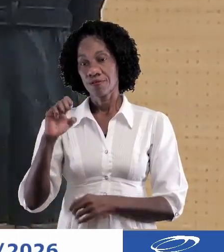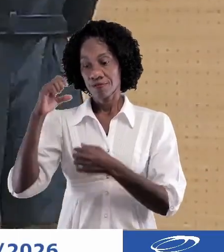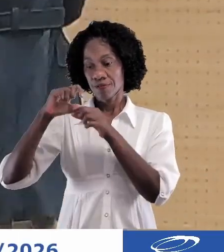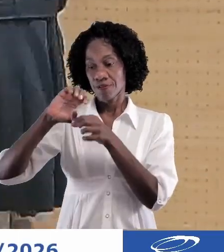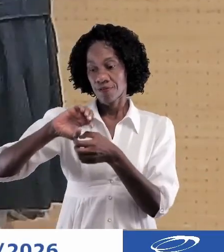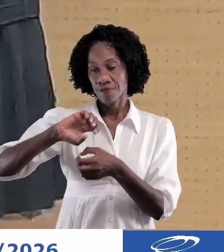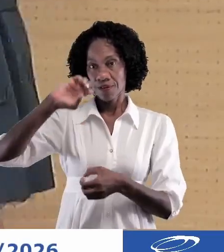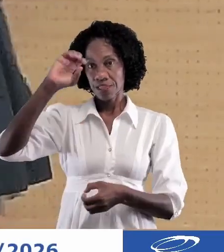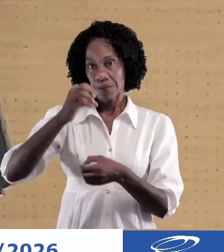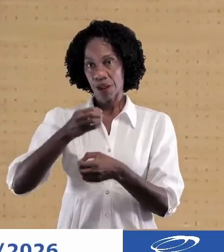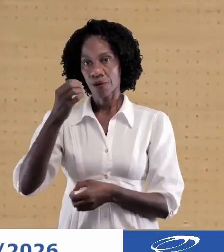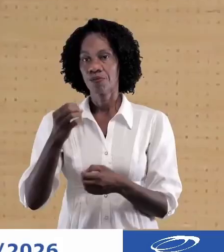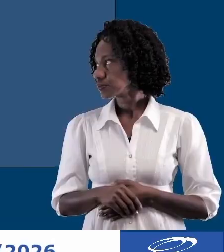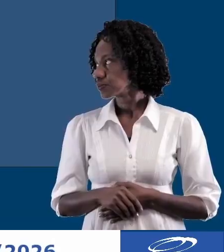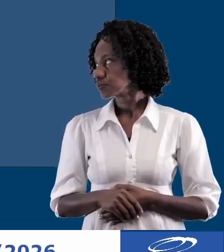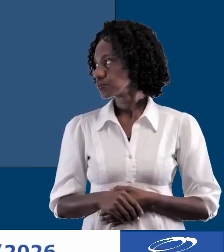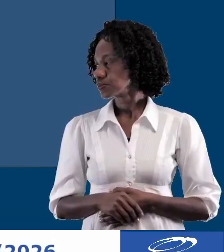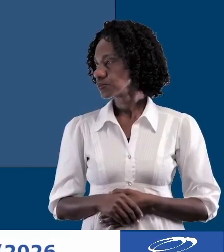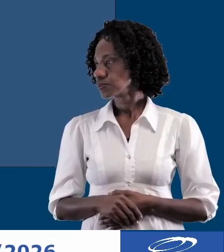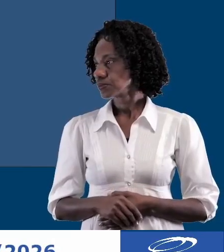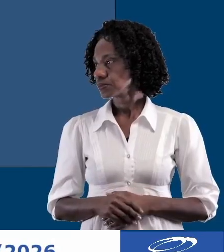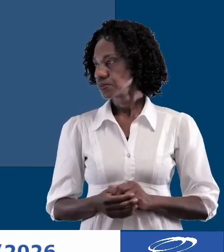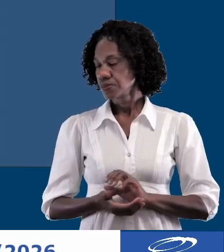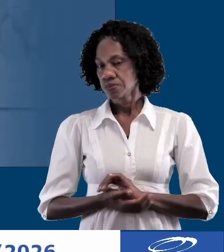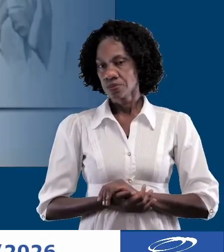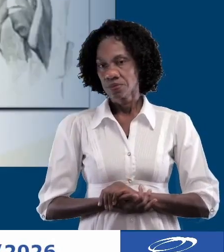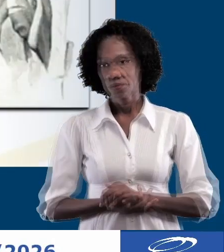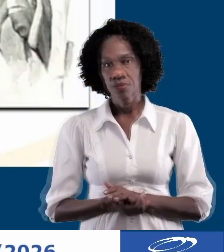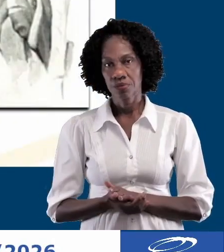todos. Obrigado, Juliana, pelo convite. Então